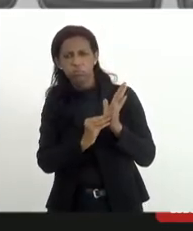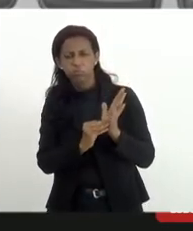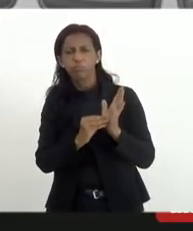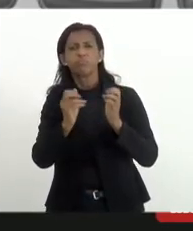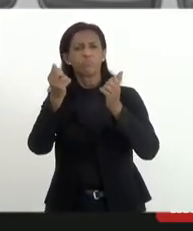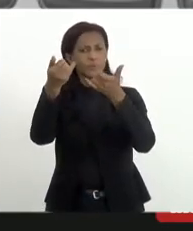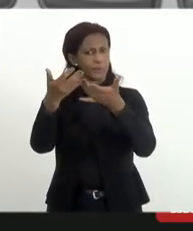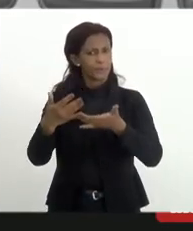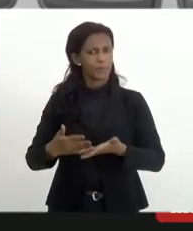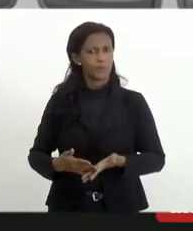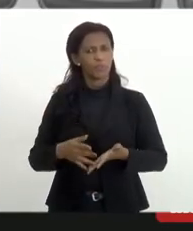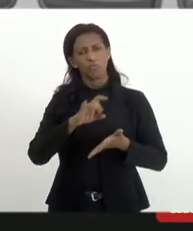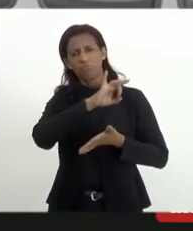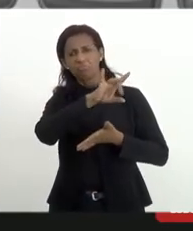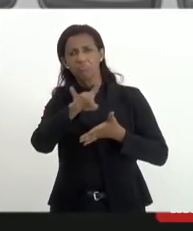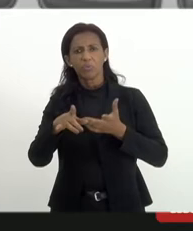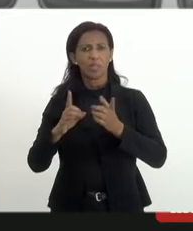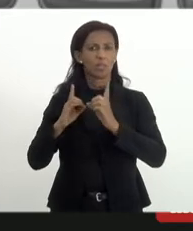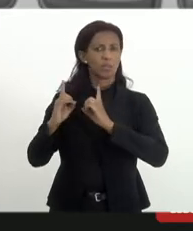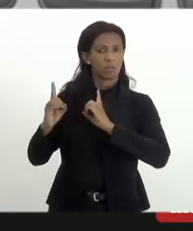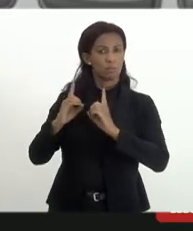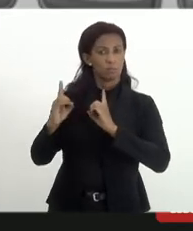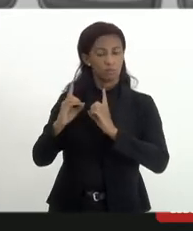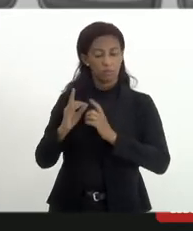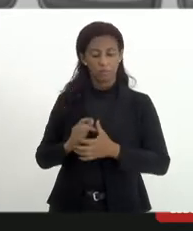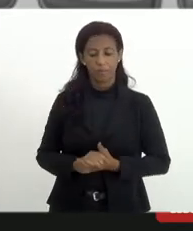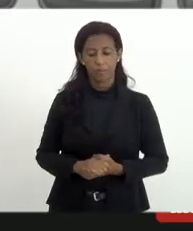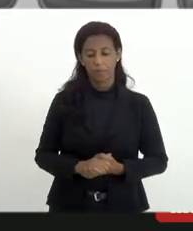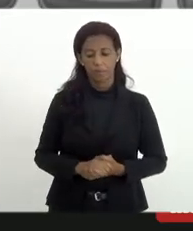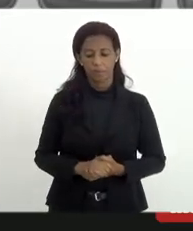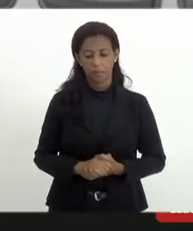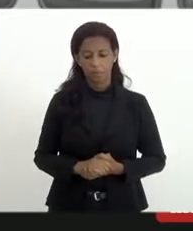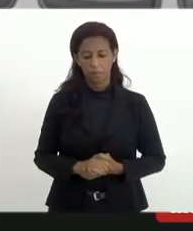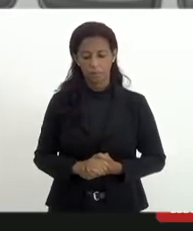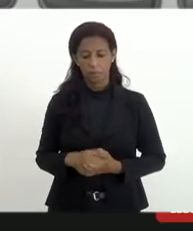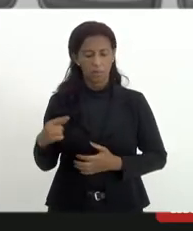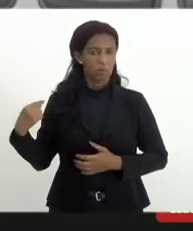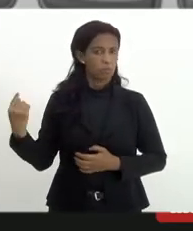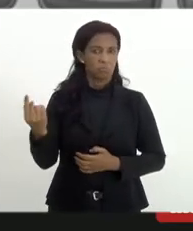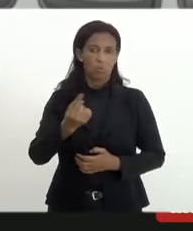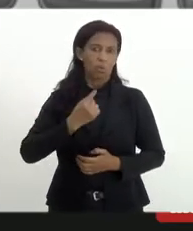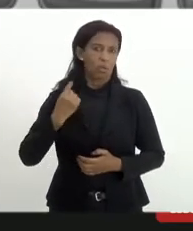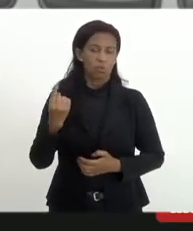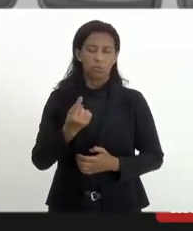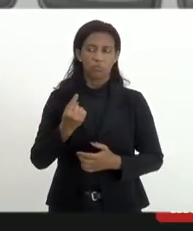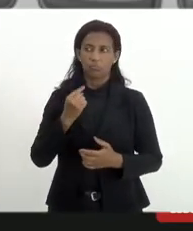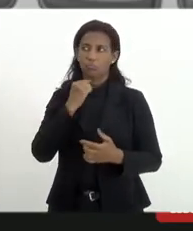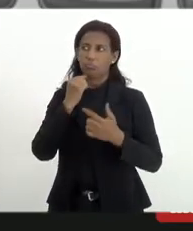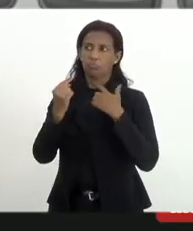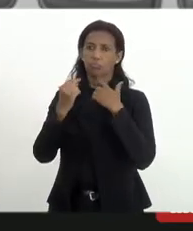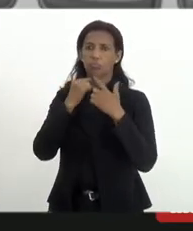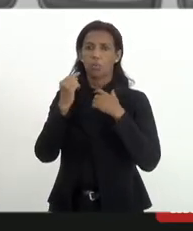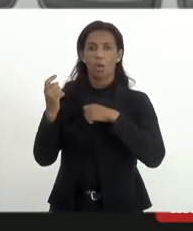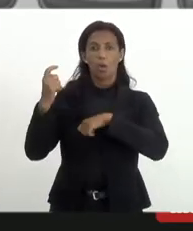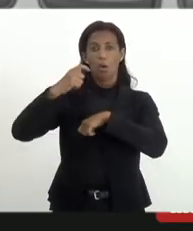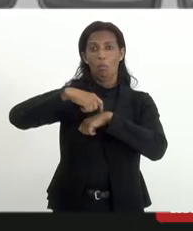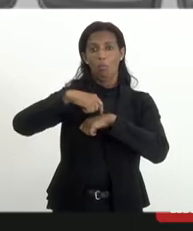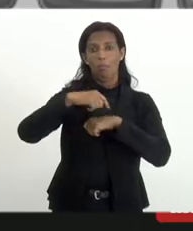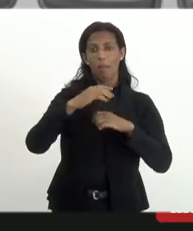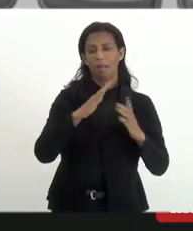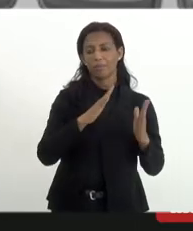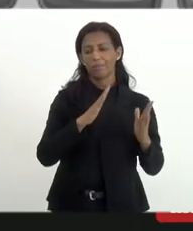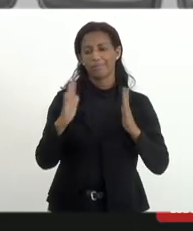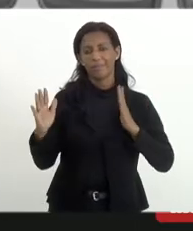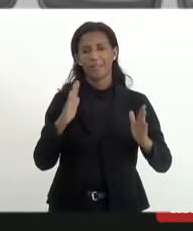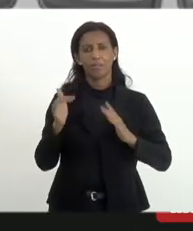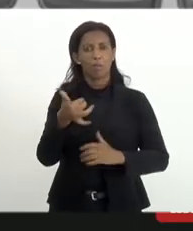respeito das questões em discussão. Nós não estamos a questionar o prazo decadencial de 10